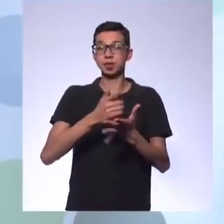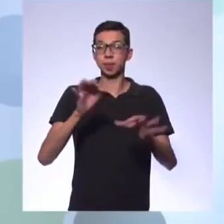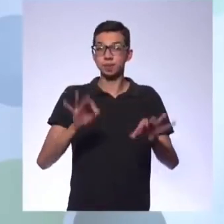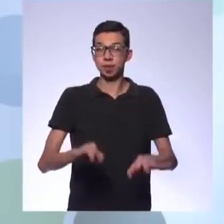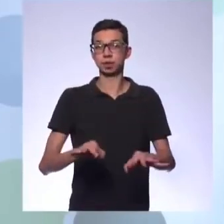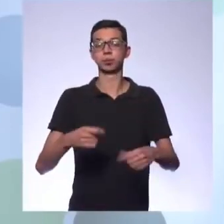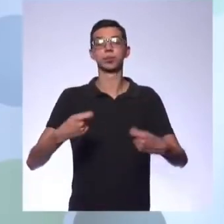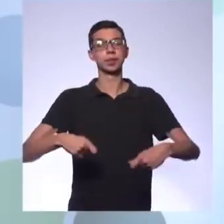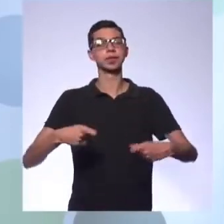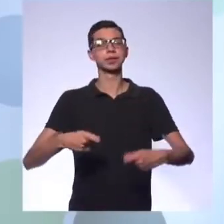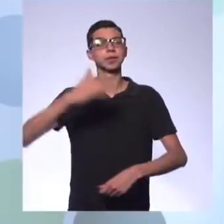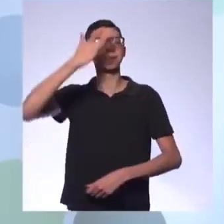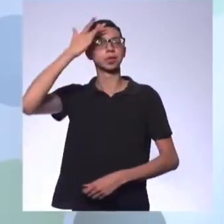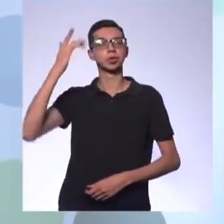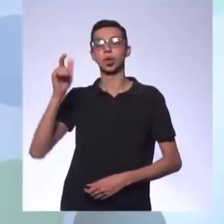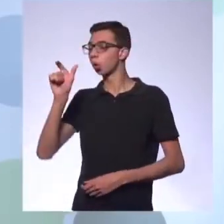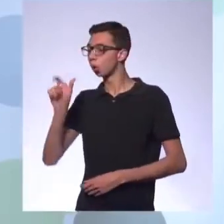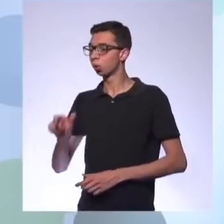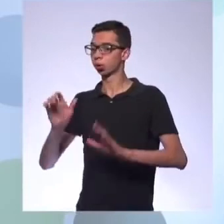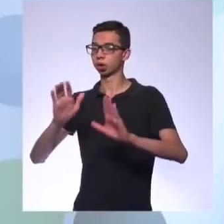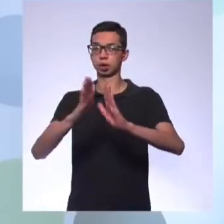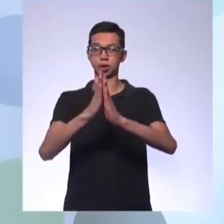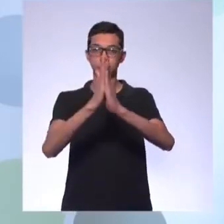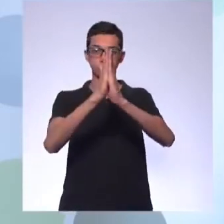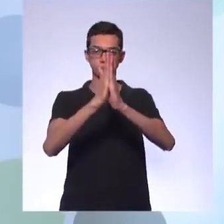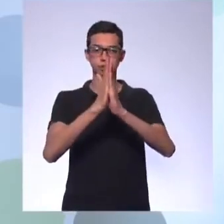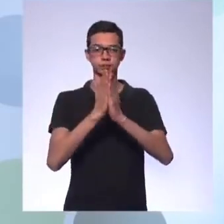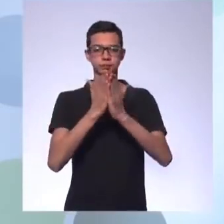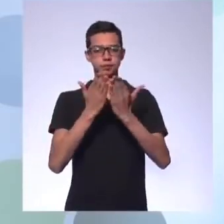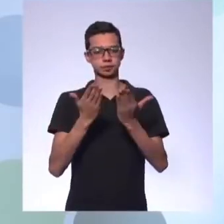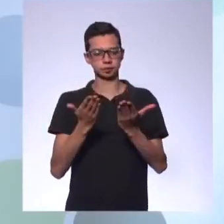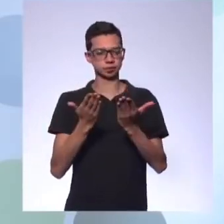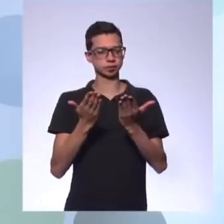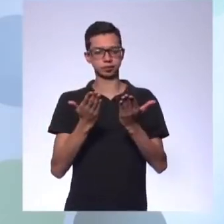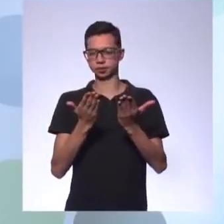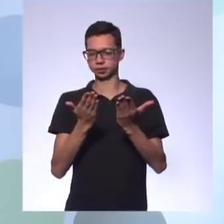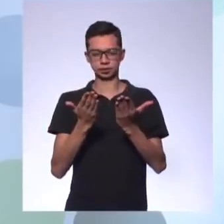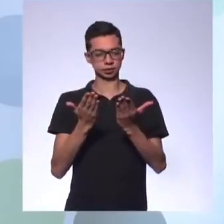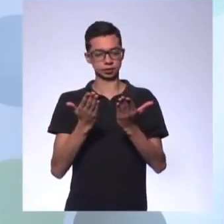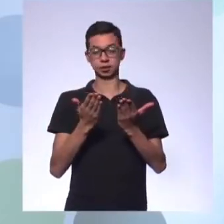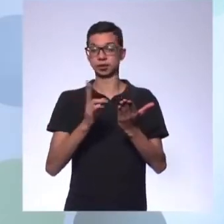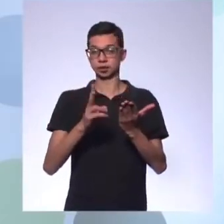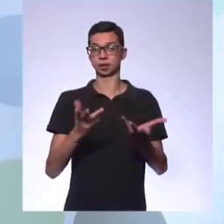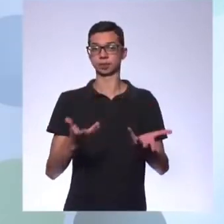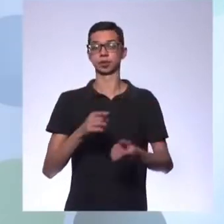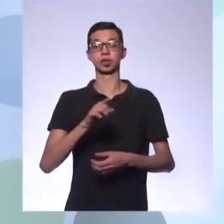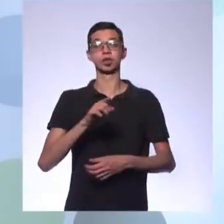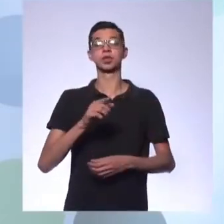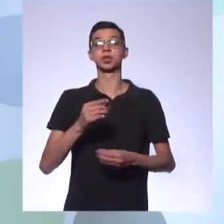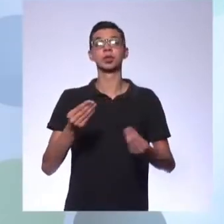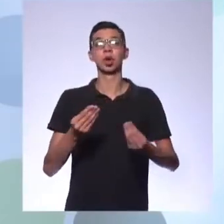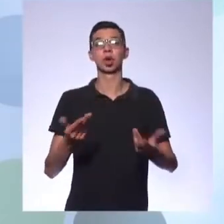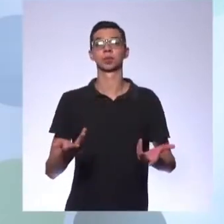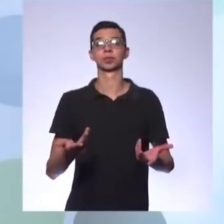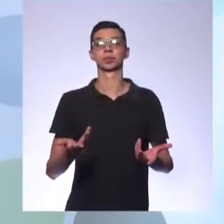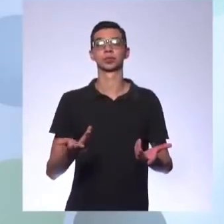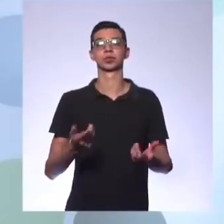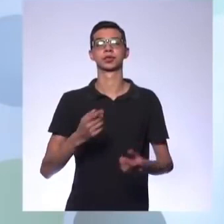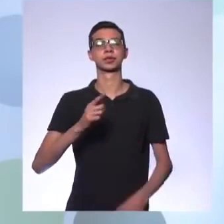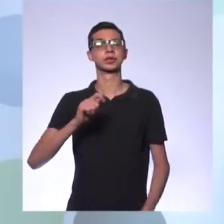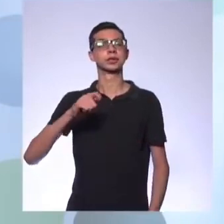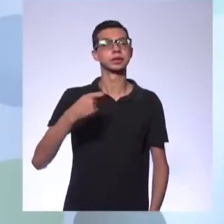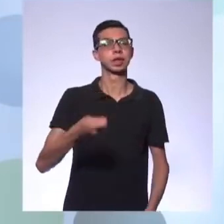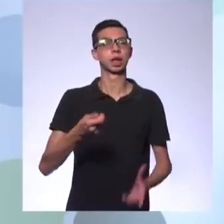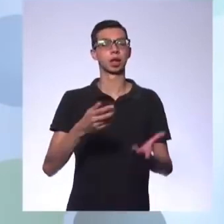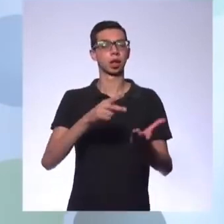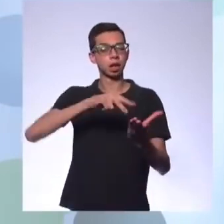é leitor se você ir além da leitura, da decodificação dos sinais. O que é decodificar? É você saber que A é A, que B é B, que